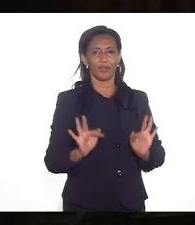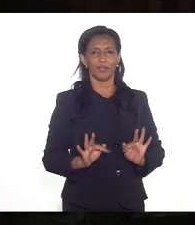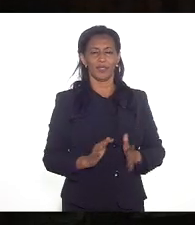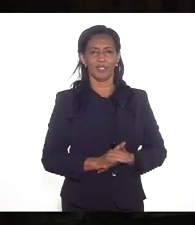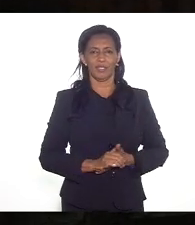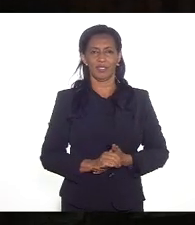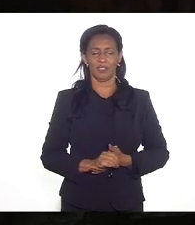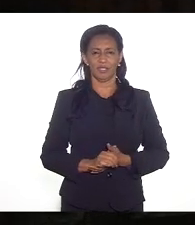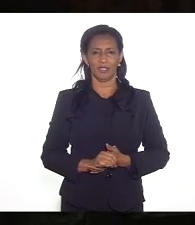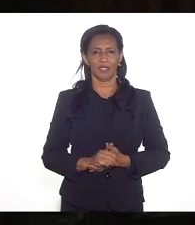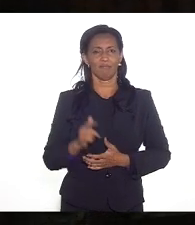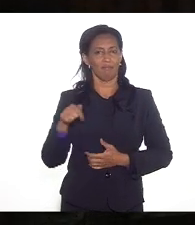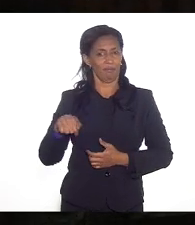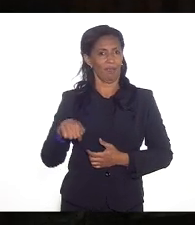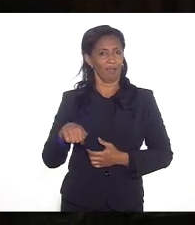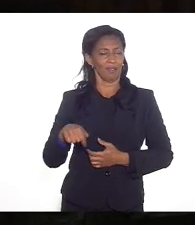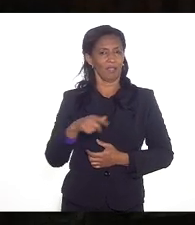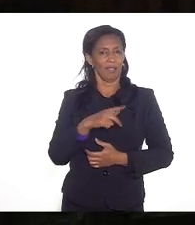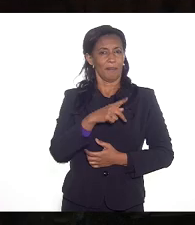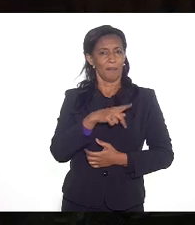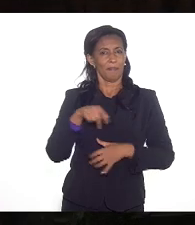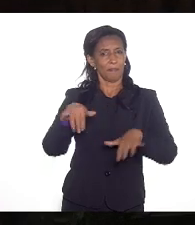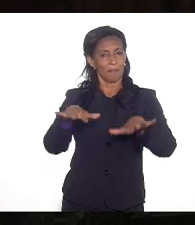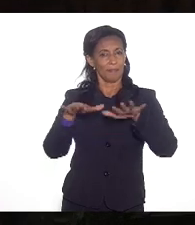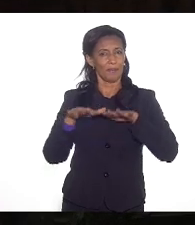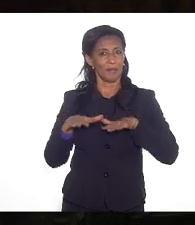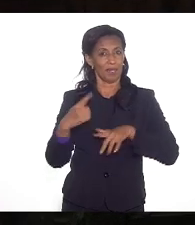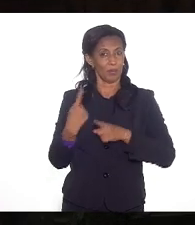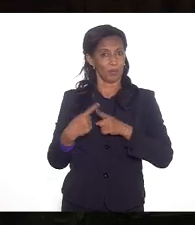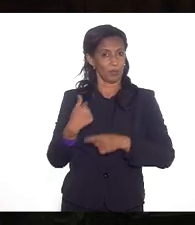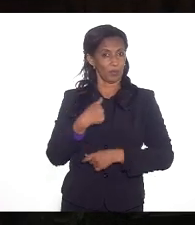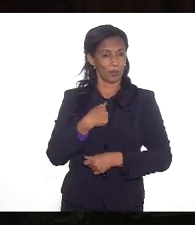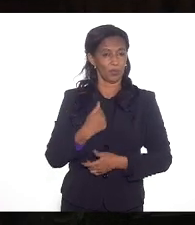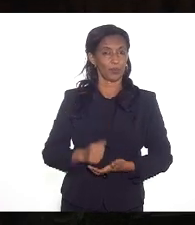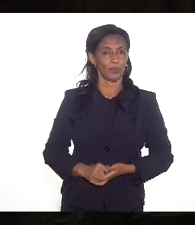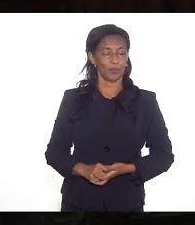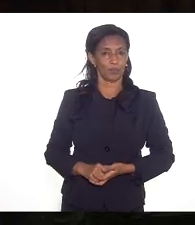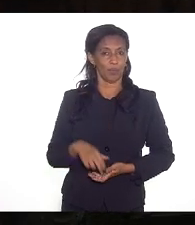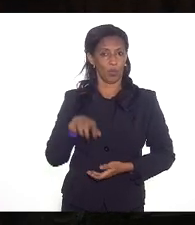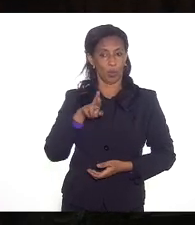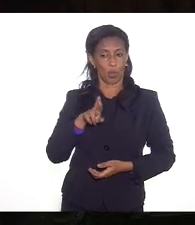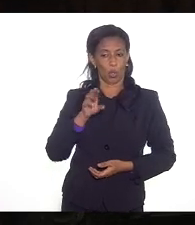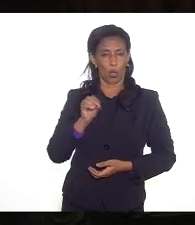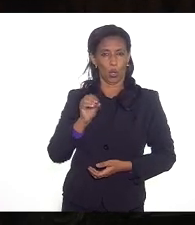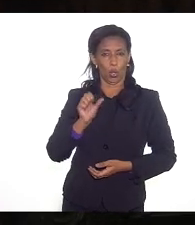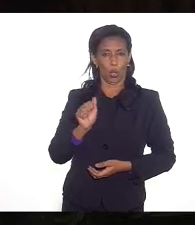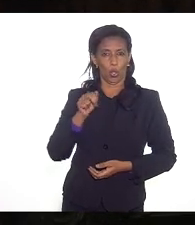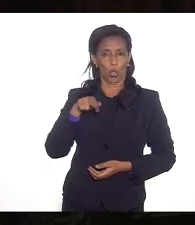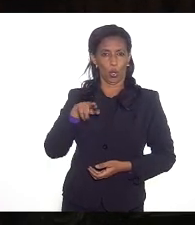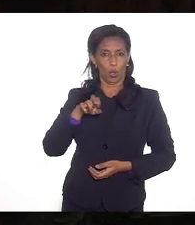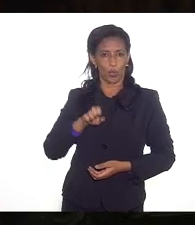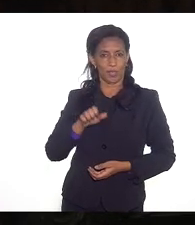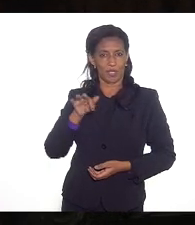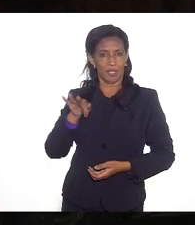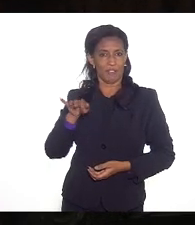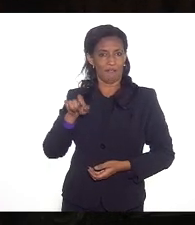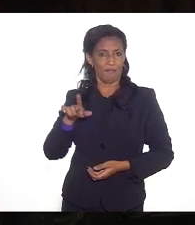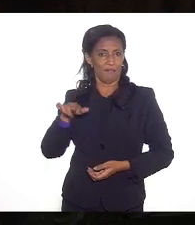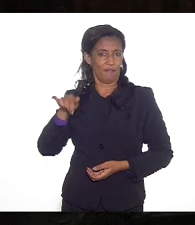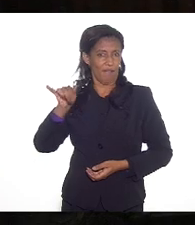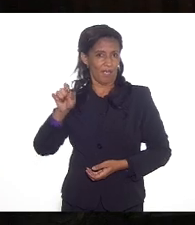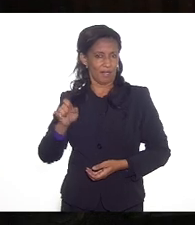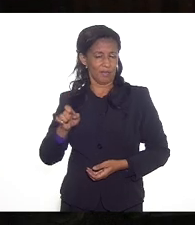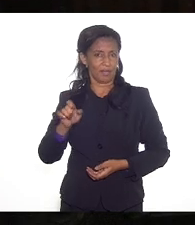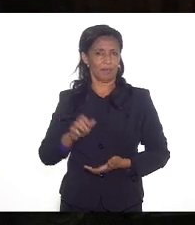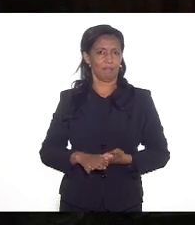e no plenário Barbosa Lima sobrinho porque eu Rosane Félix do Nascimento Malta